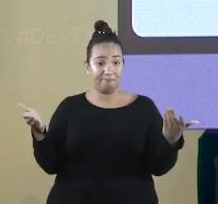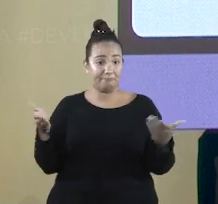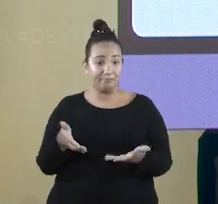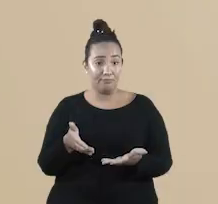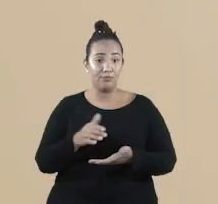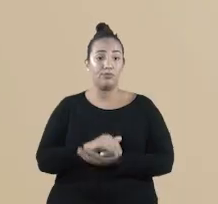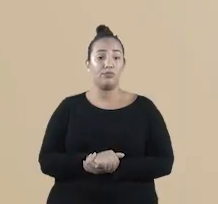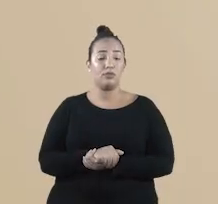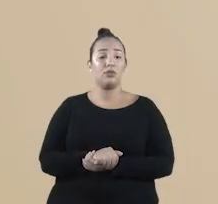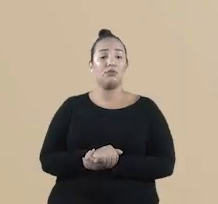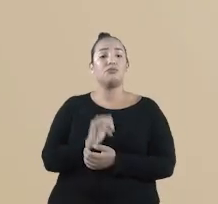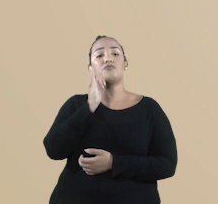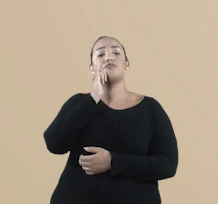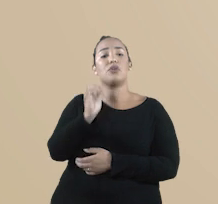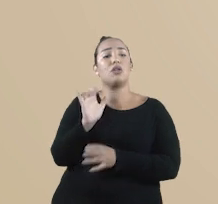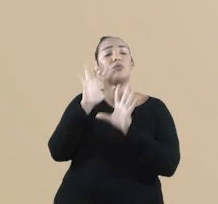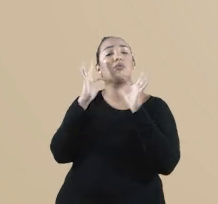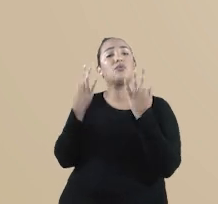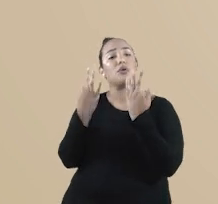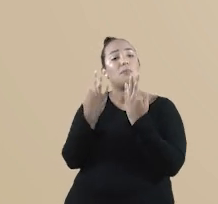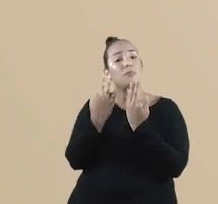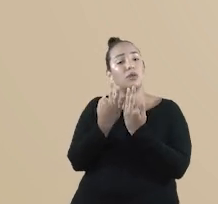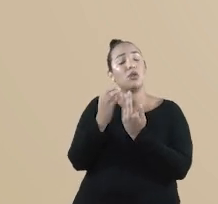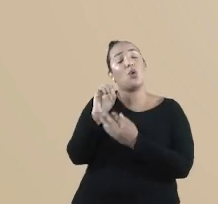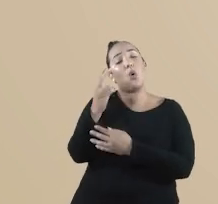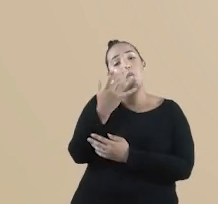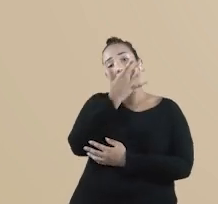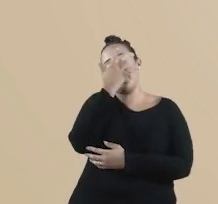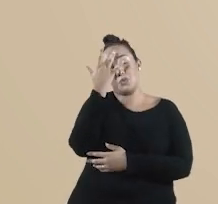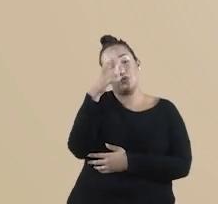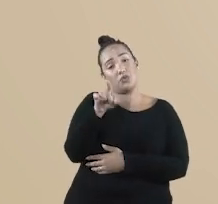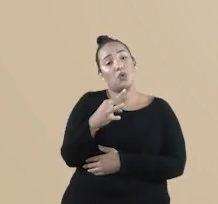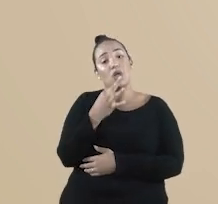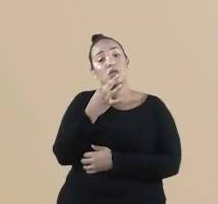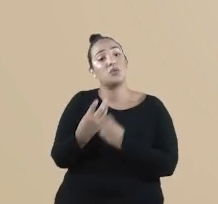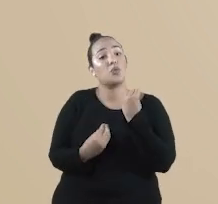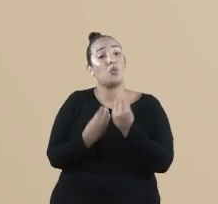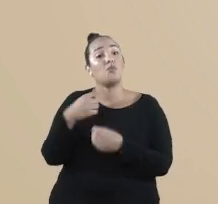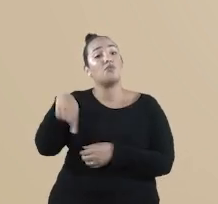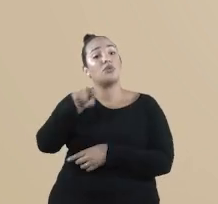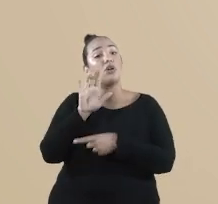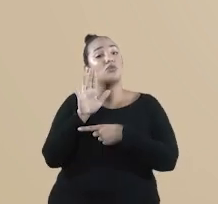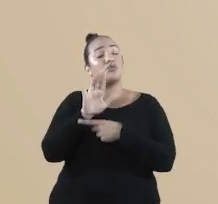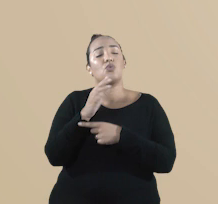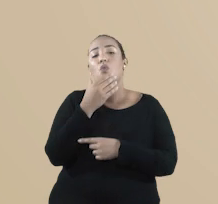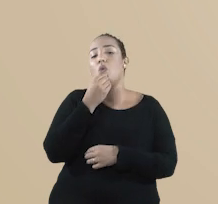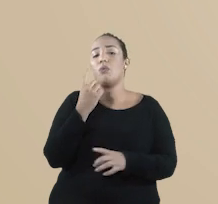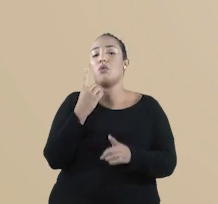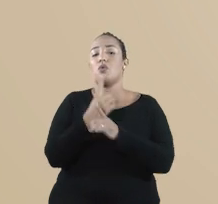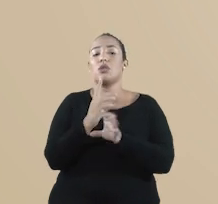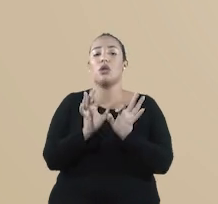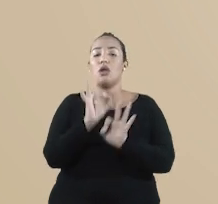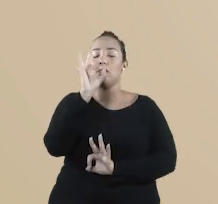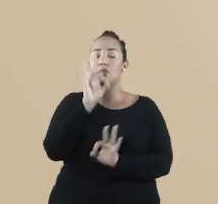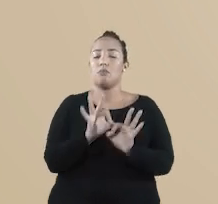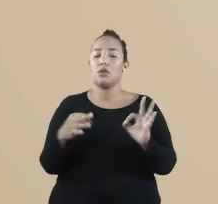de hoje, comente com um familiar ou um conhecido como você ajudou Paulo a encontrar